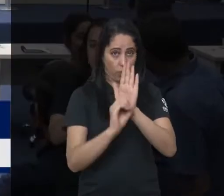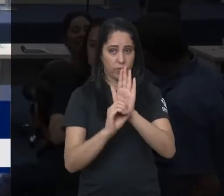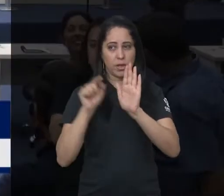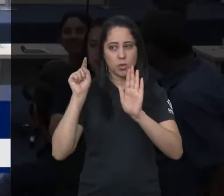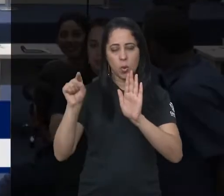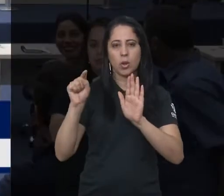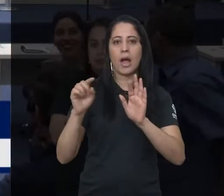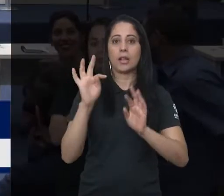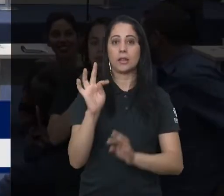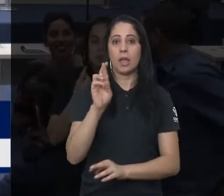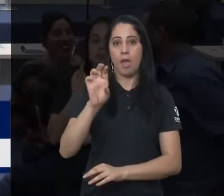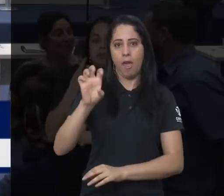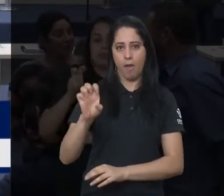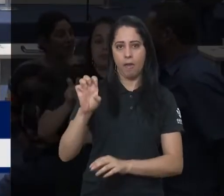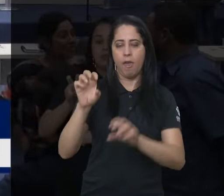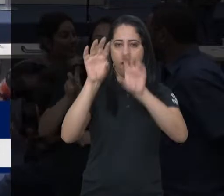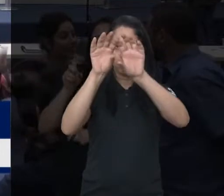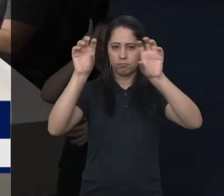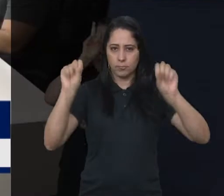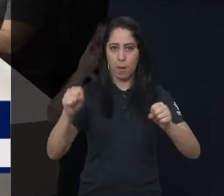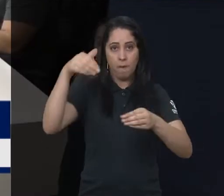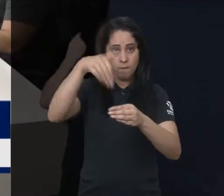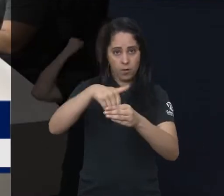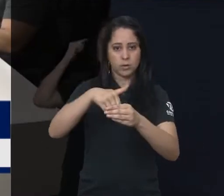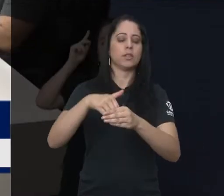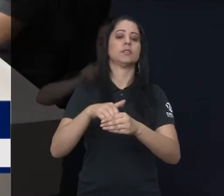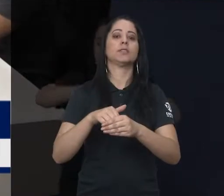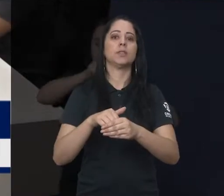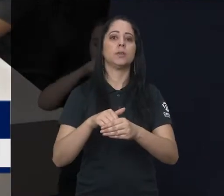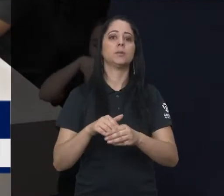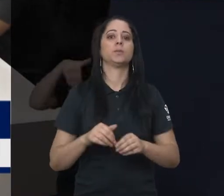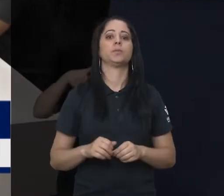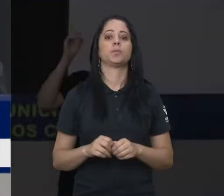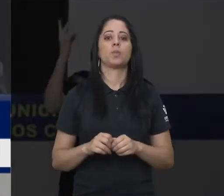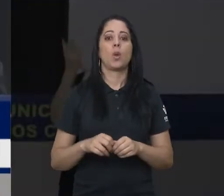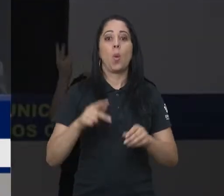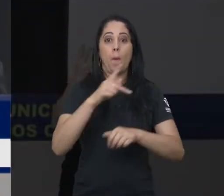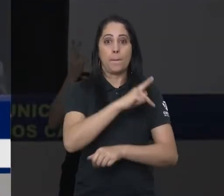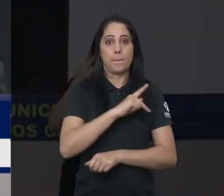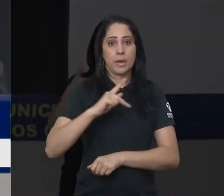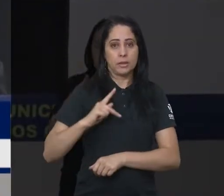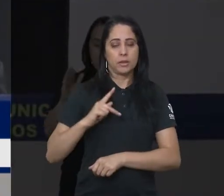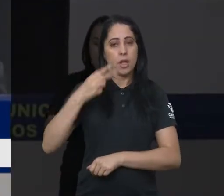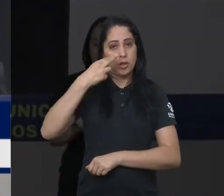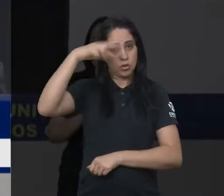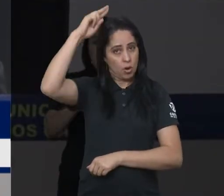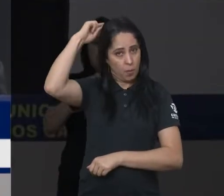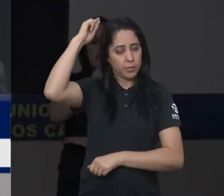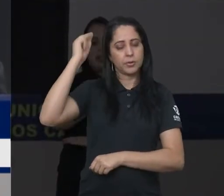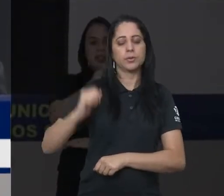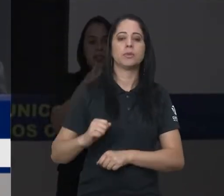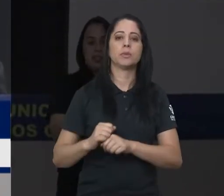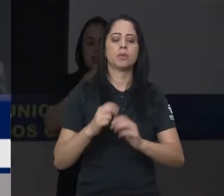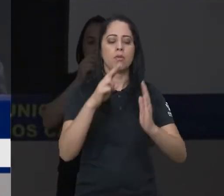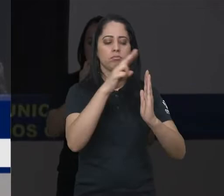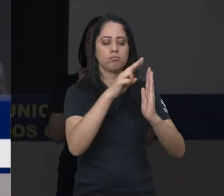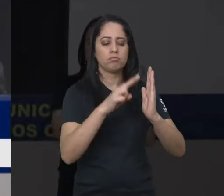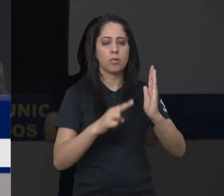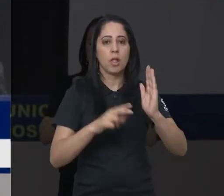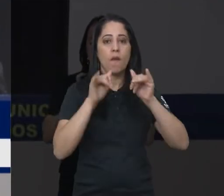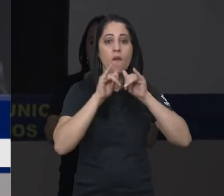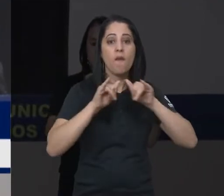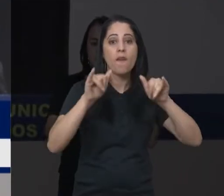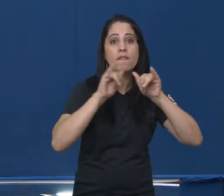Tribunal Regional Eleitoral de São Paulo, recebido no último dia 16, o presidente da Câmara, vereador Robertinho